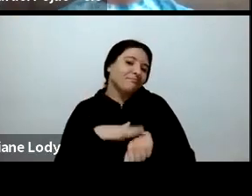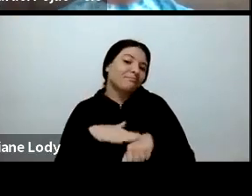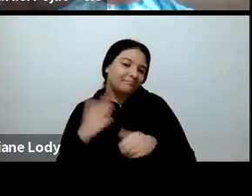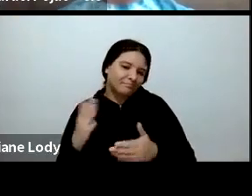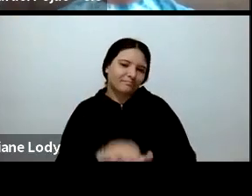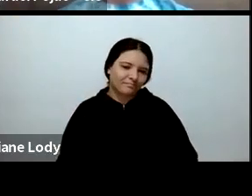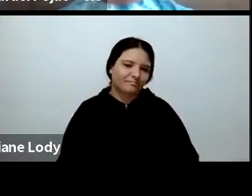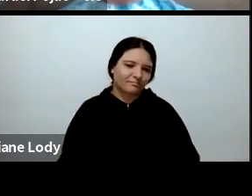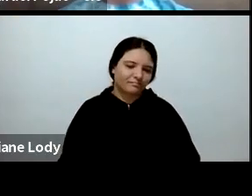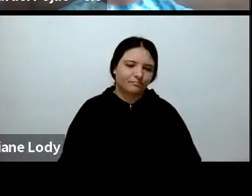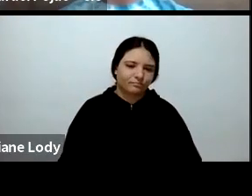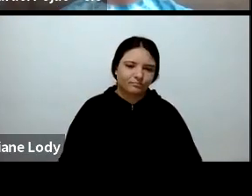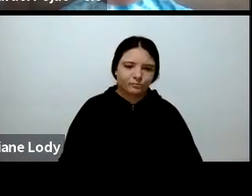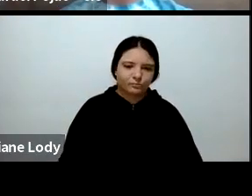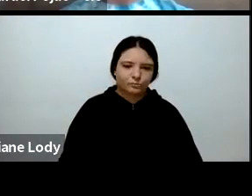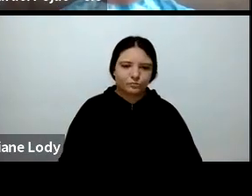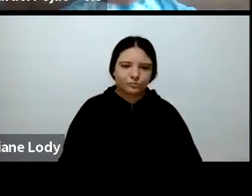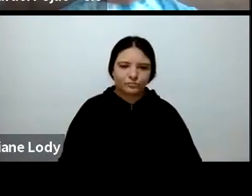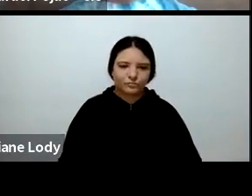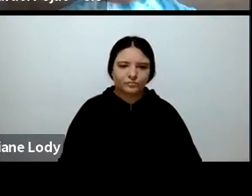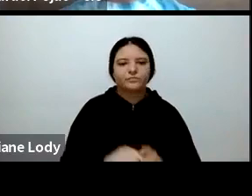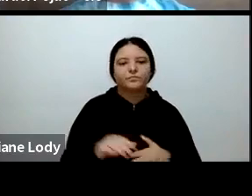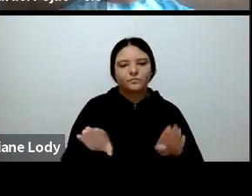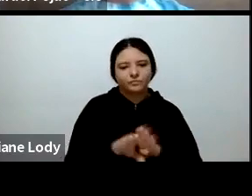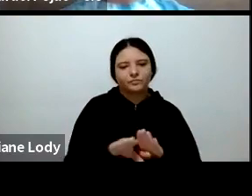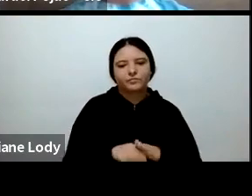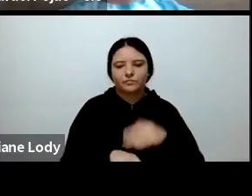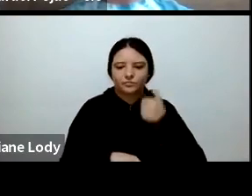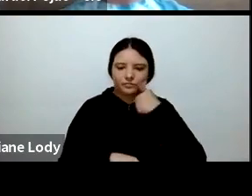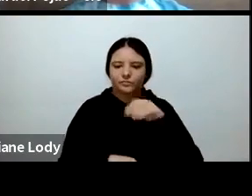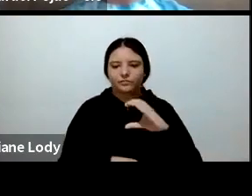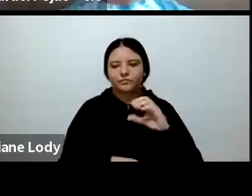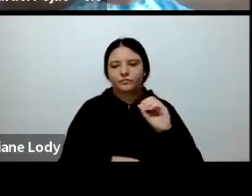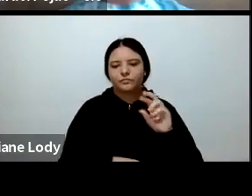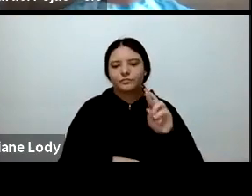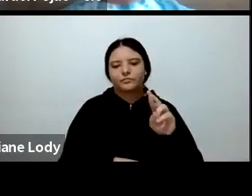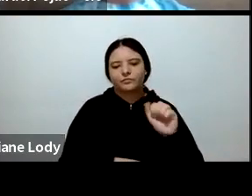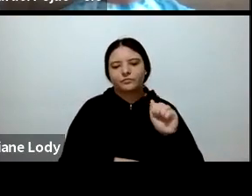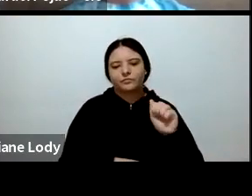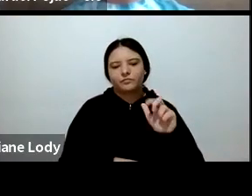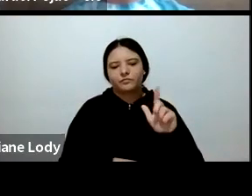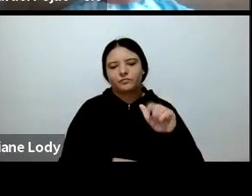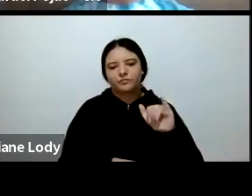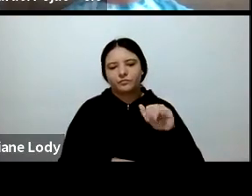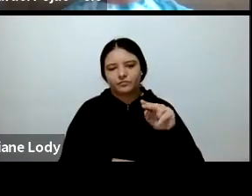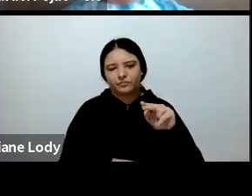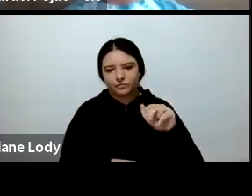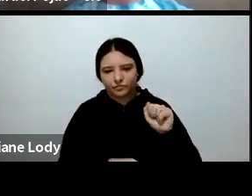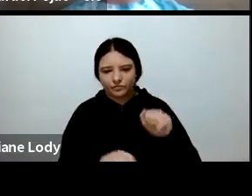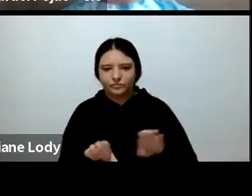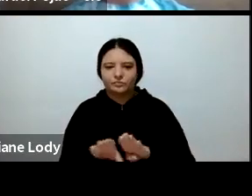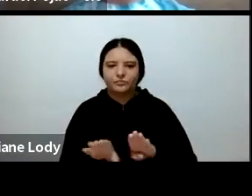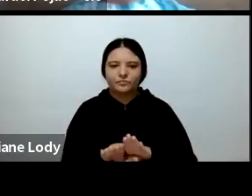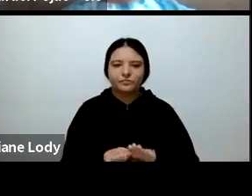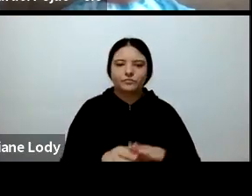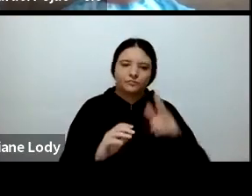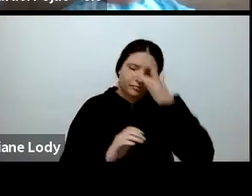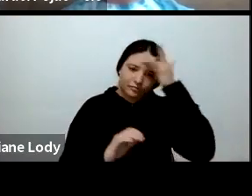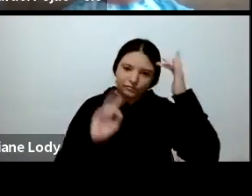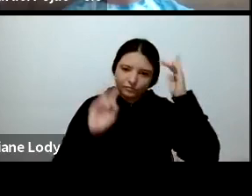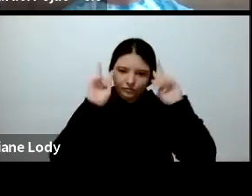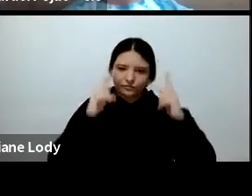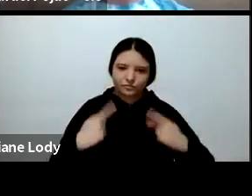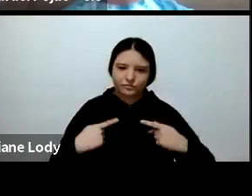sabe que a Rogelina trabalha muito com o Fausto Borda, né, e o conceito de sente-pensante. Eu acho que,